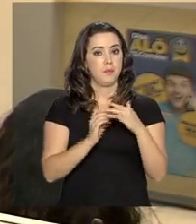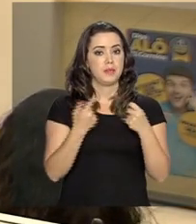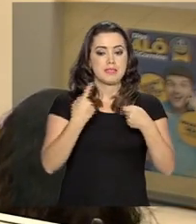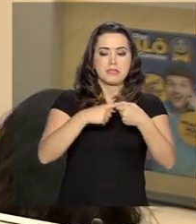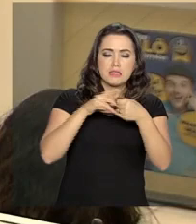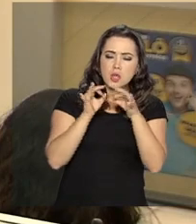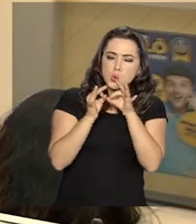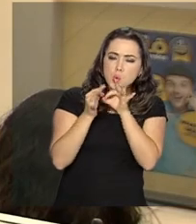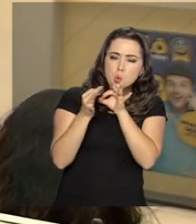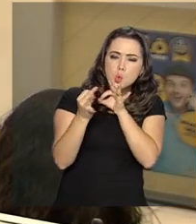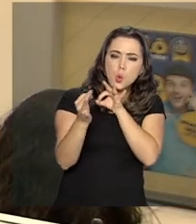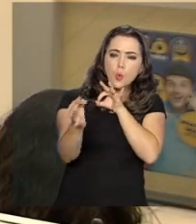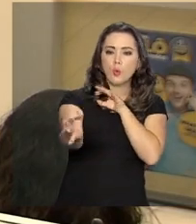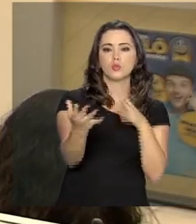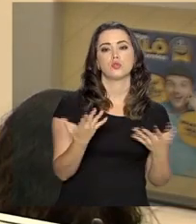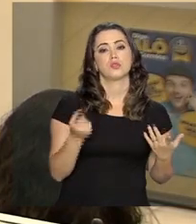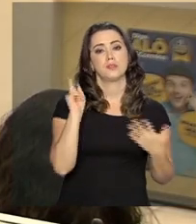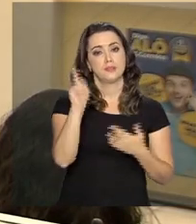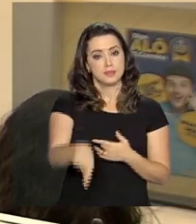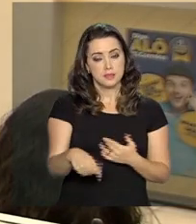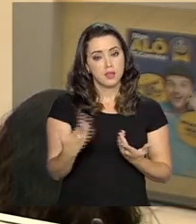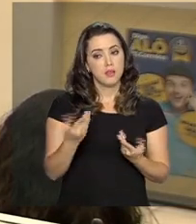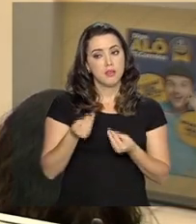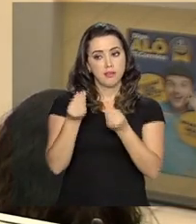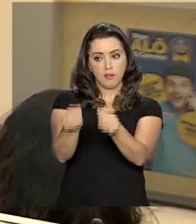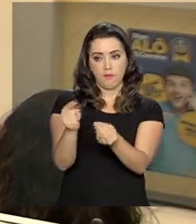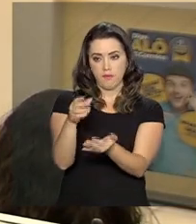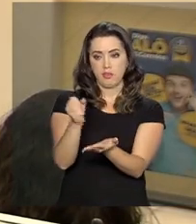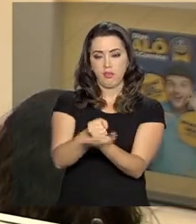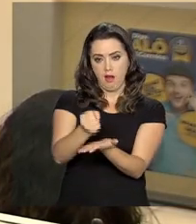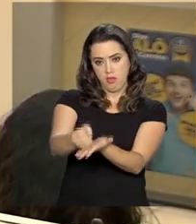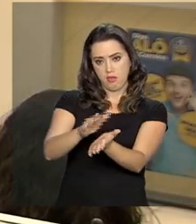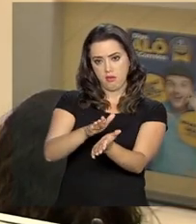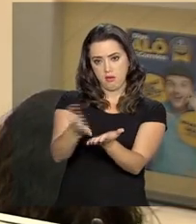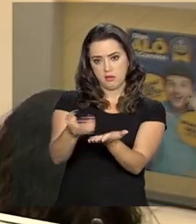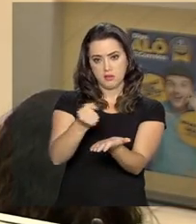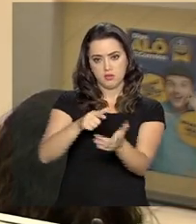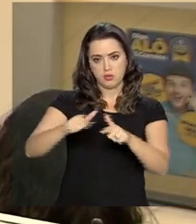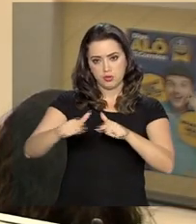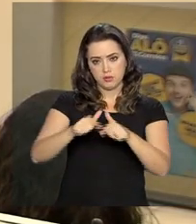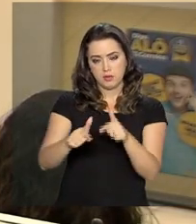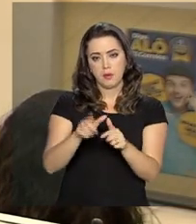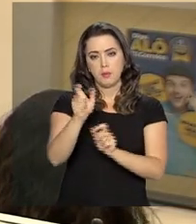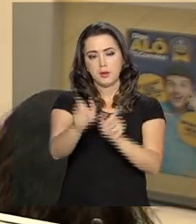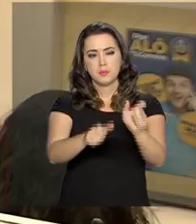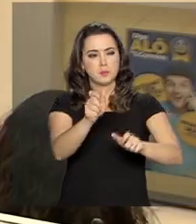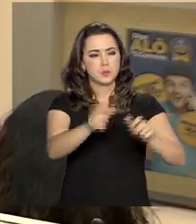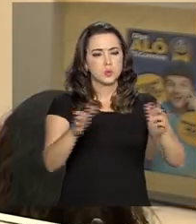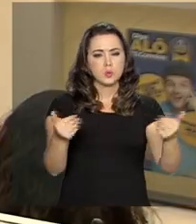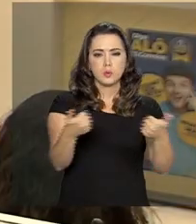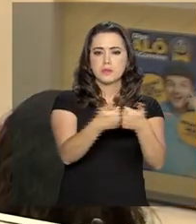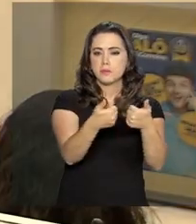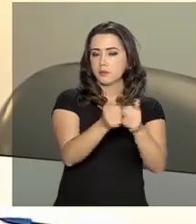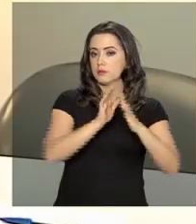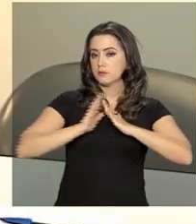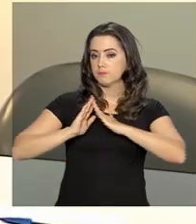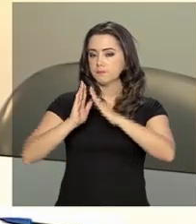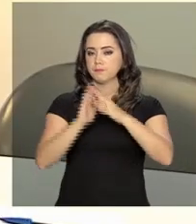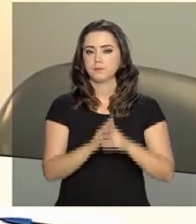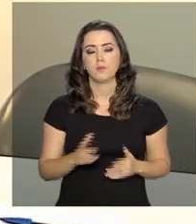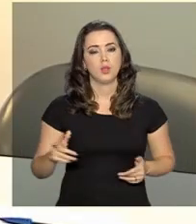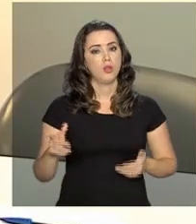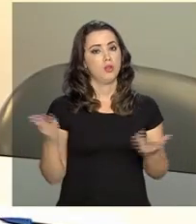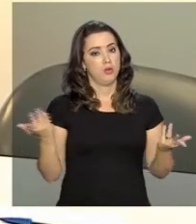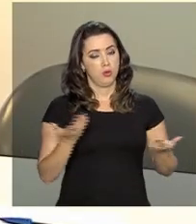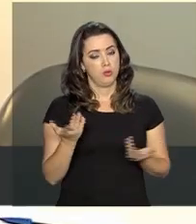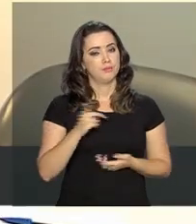mais distantes dos grandes centros urbanos e levar o serviço de emissão de carteira de trabalho para mais perto da população. Hoje se tem